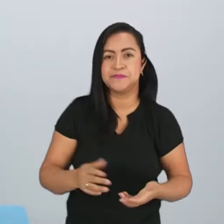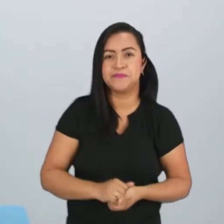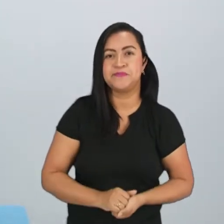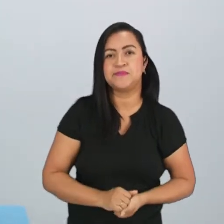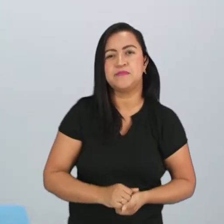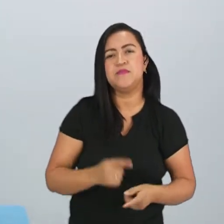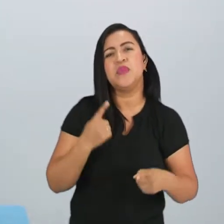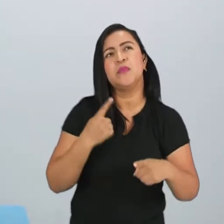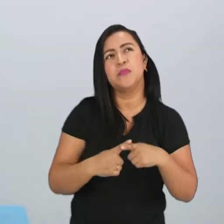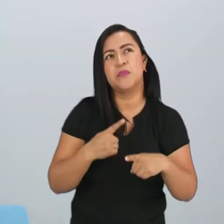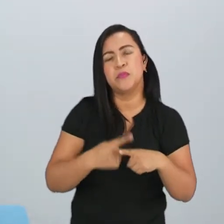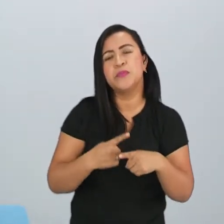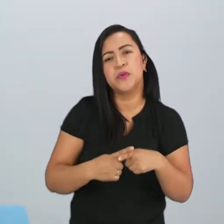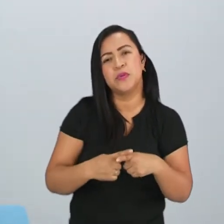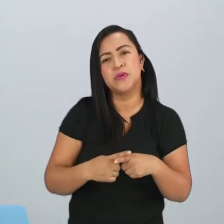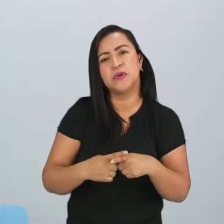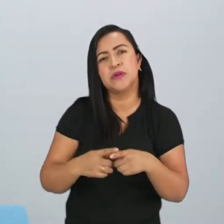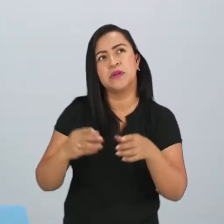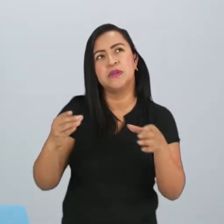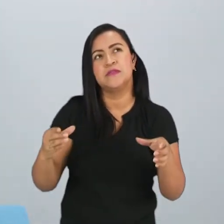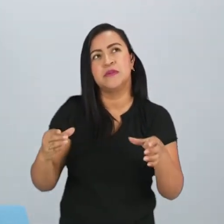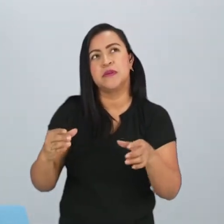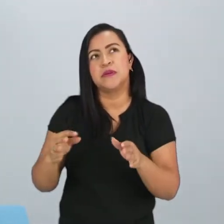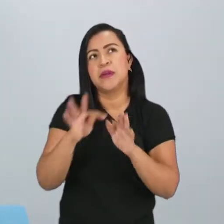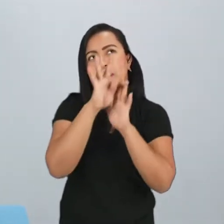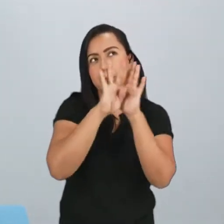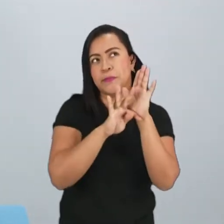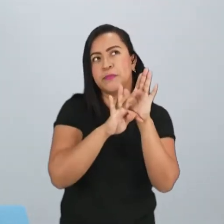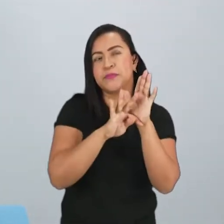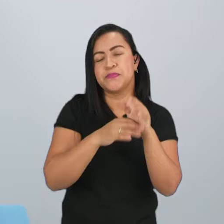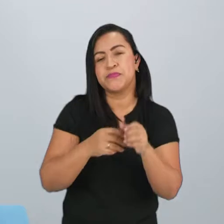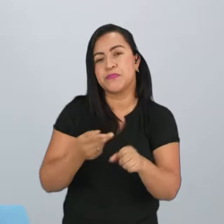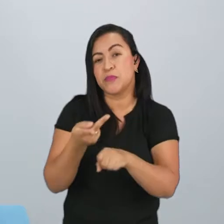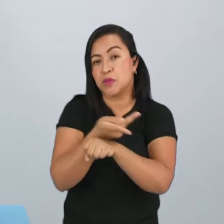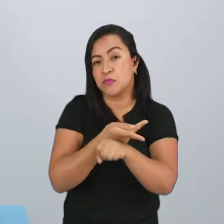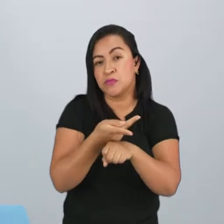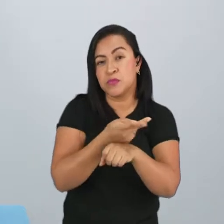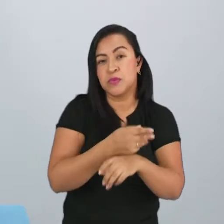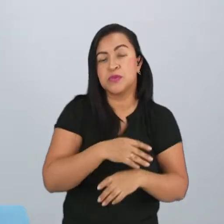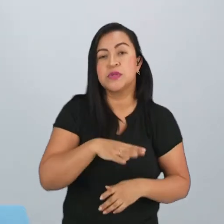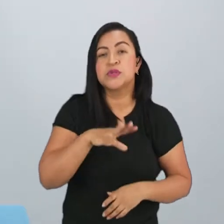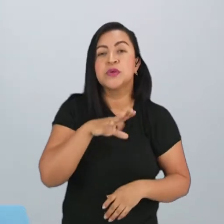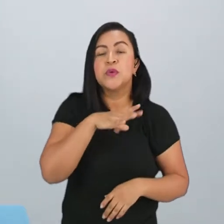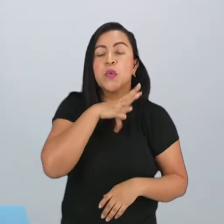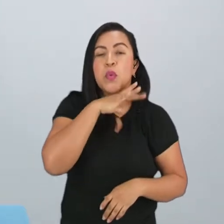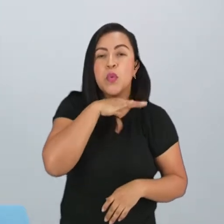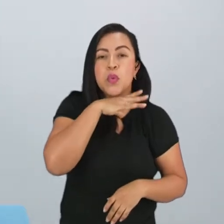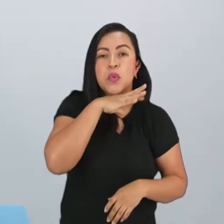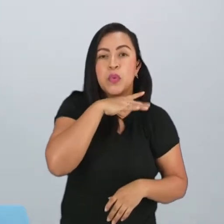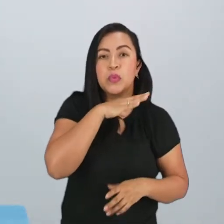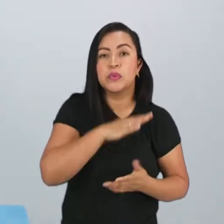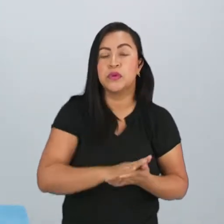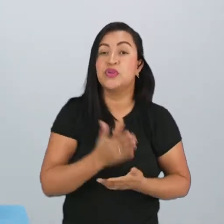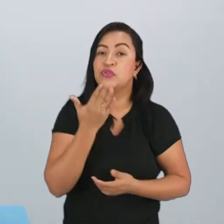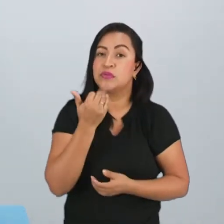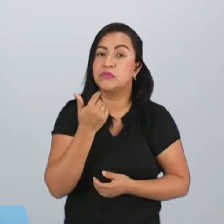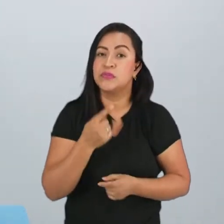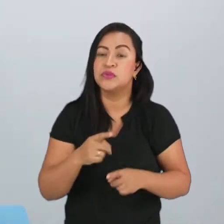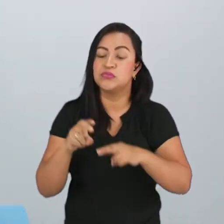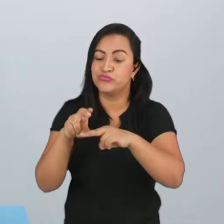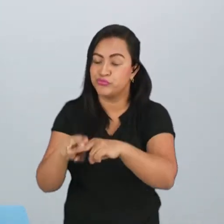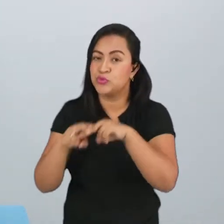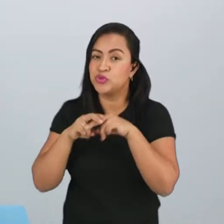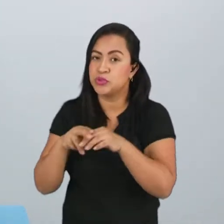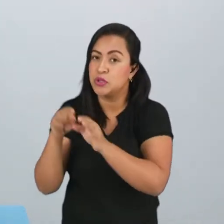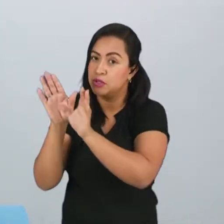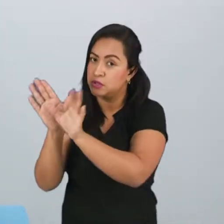Por que ela vai, ó? Essa parte lá do texto, ó. Em busca de calor e alimento. Por isso que elas migram de um lugar para outro. Elas